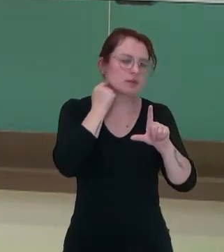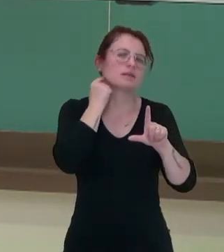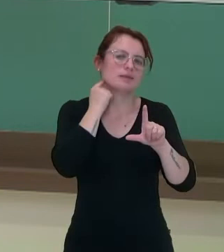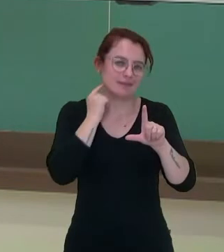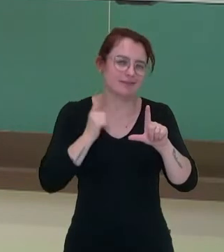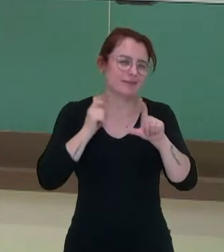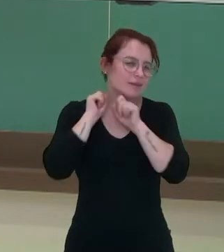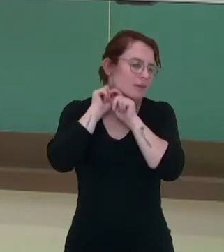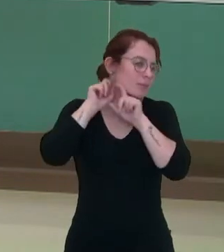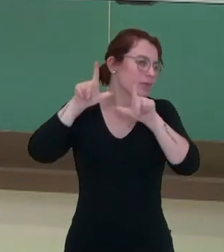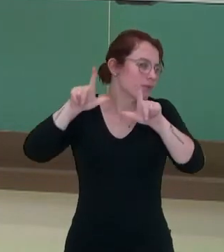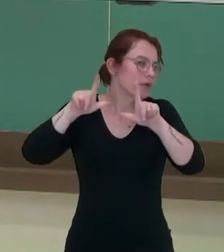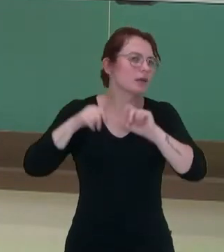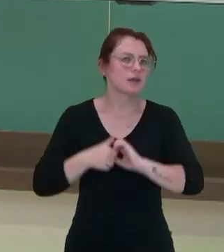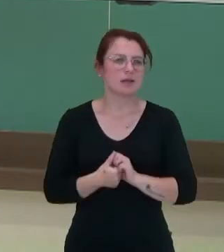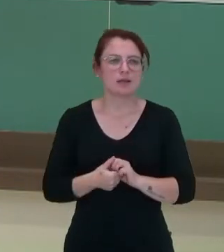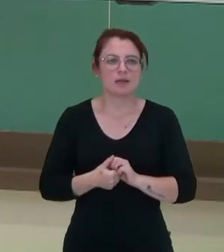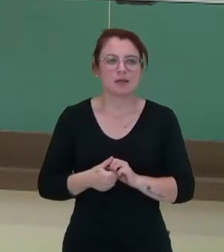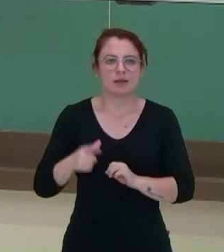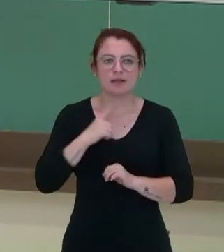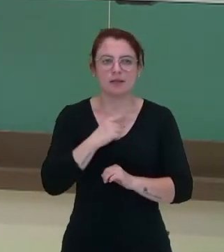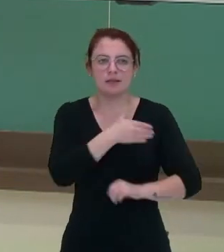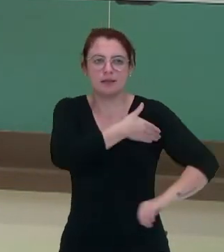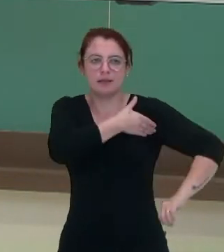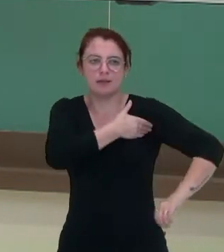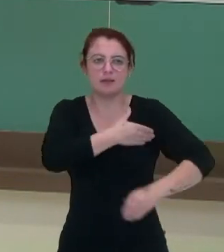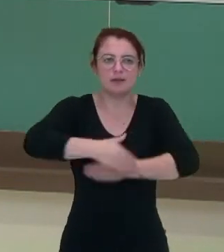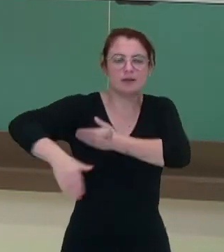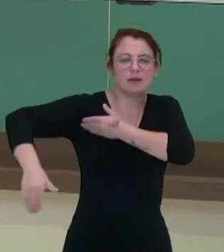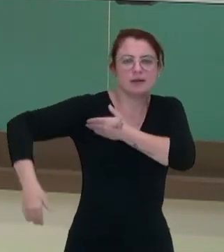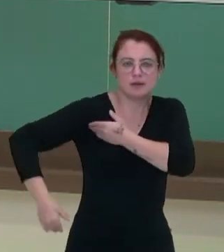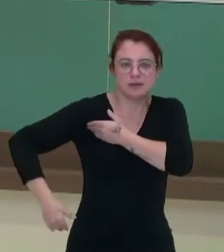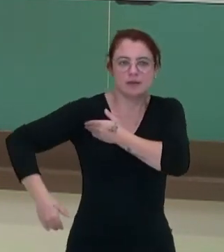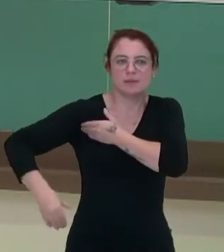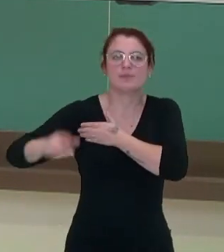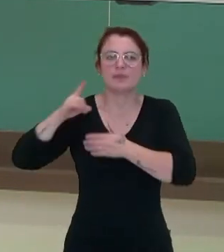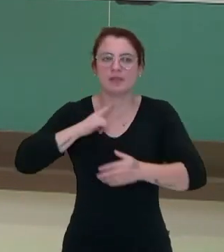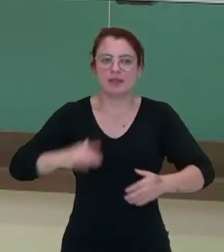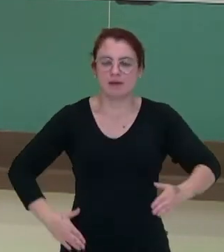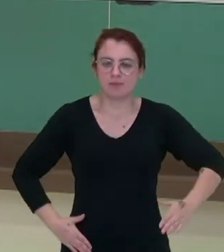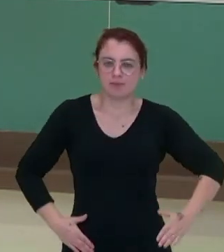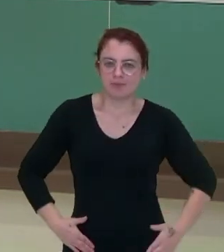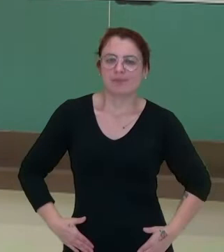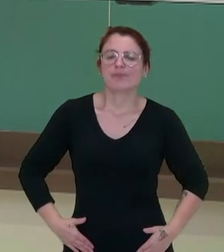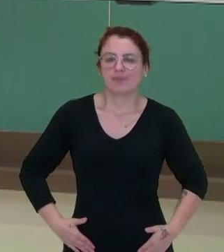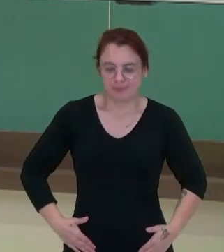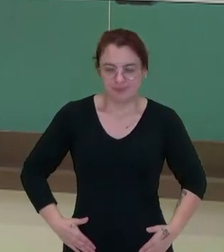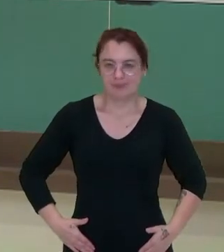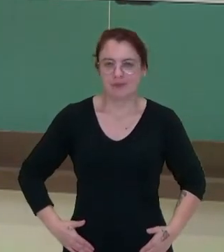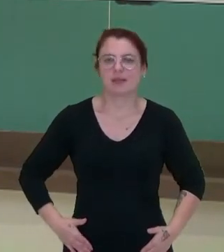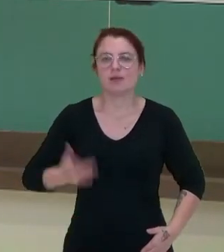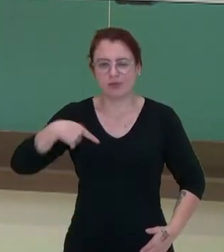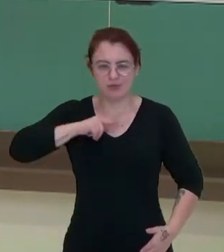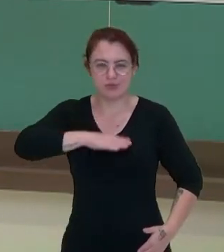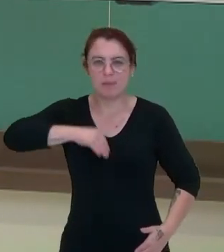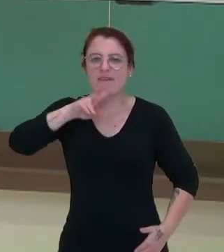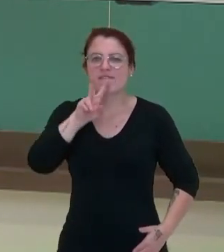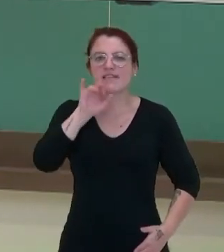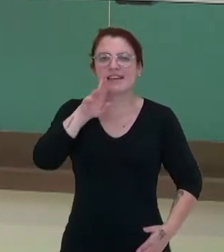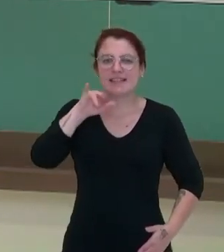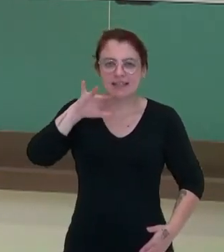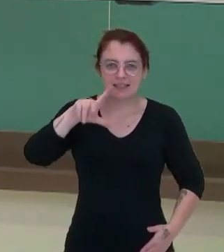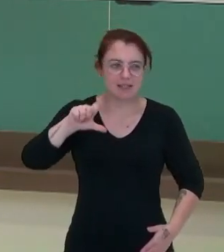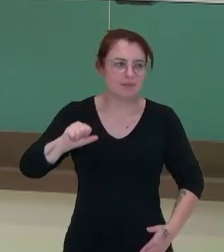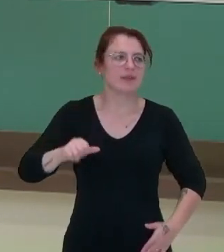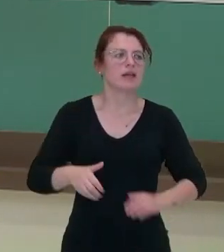orelhas, vejam nessas regiões da axila, na região da virilha. Então, ela se concentra,